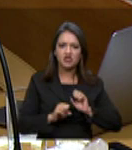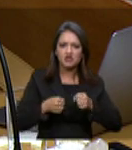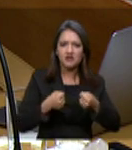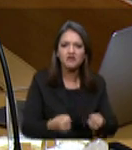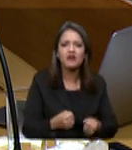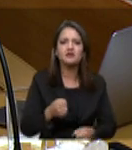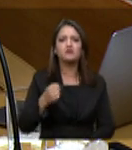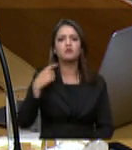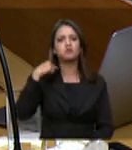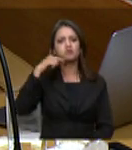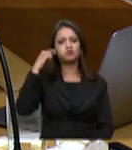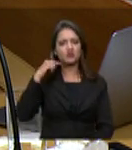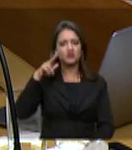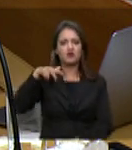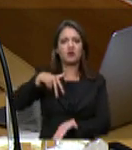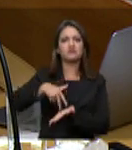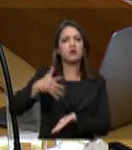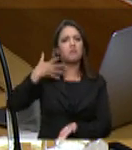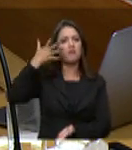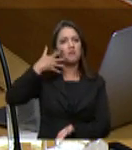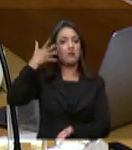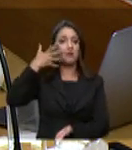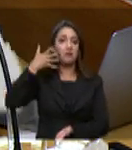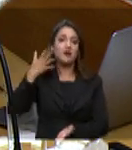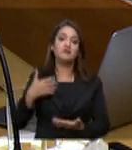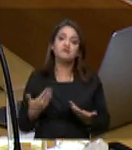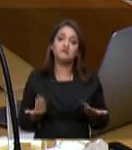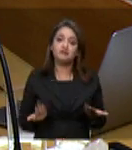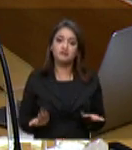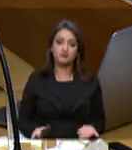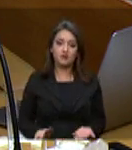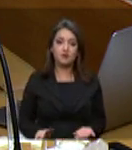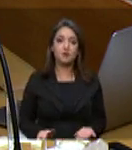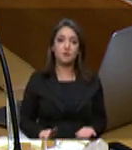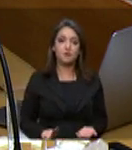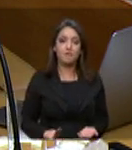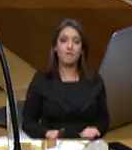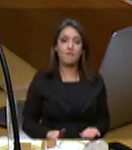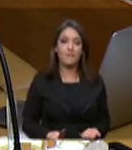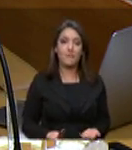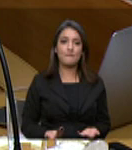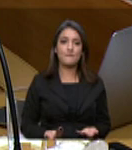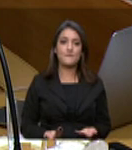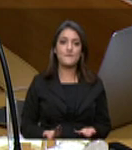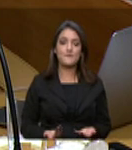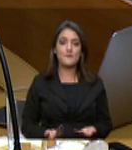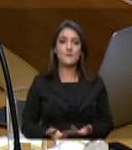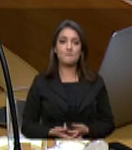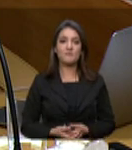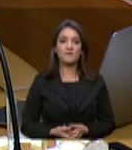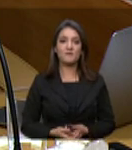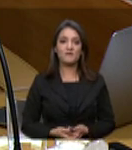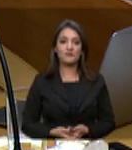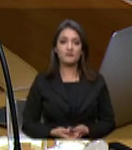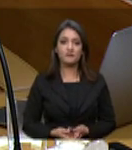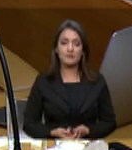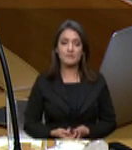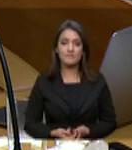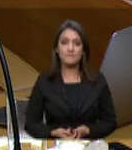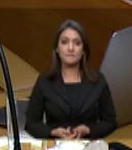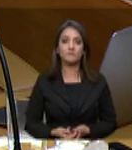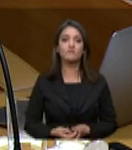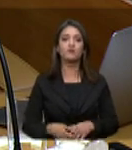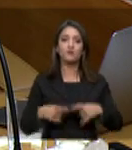Tribuna como a sustentação proficiente e portanto é preciso diz caracterizar essa